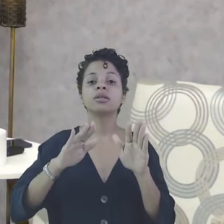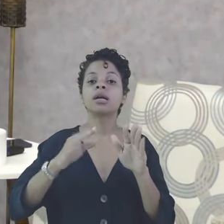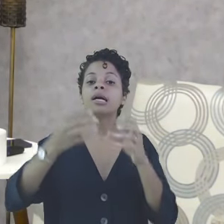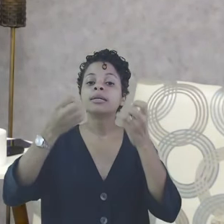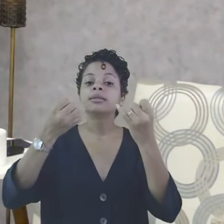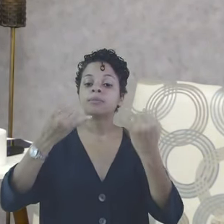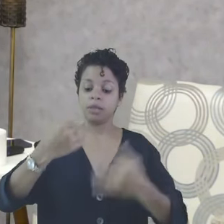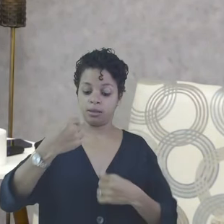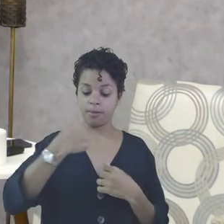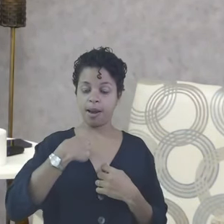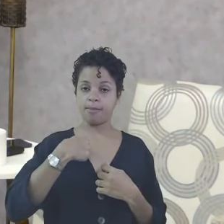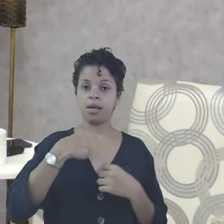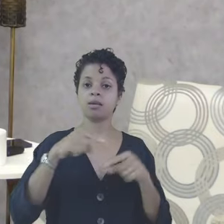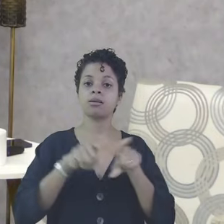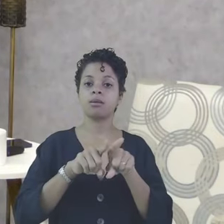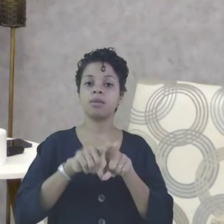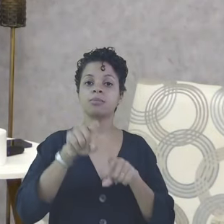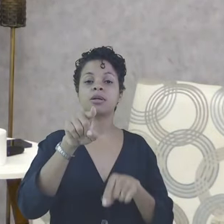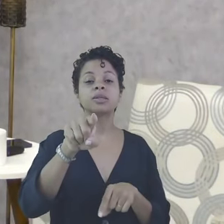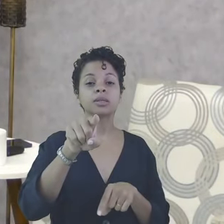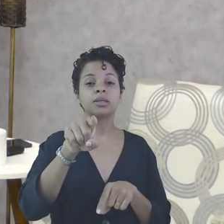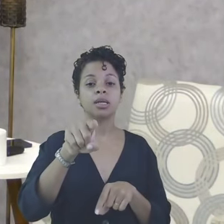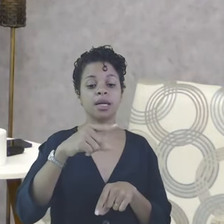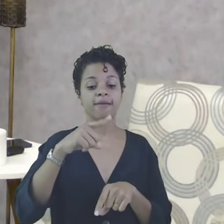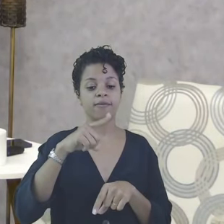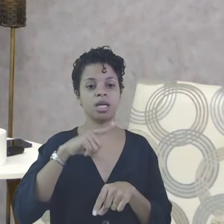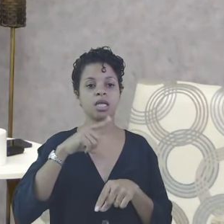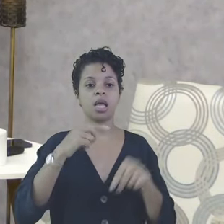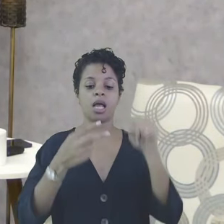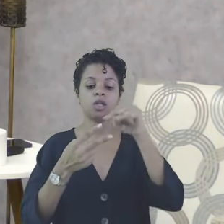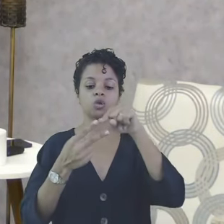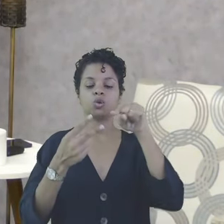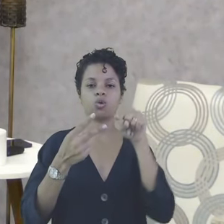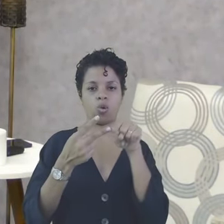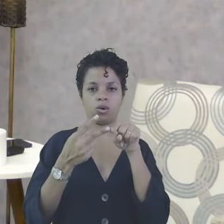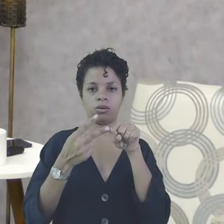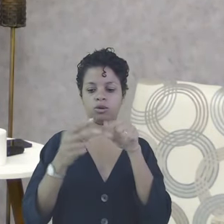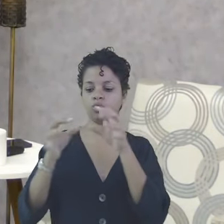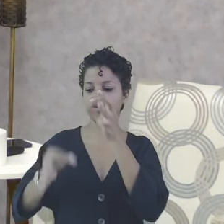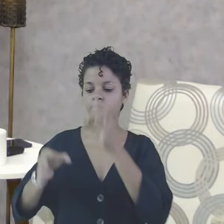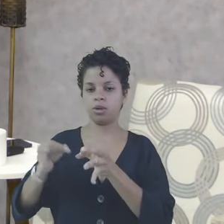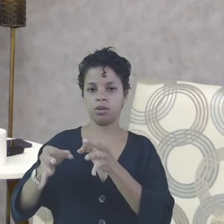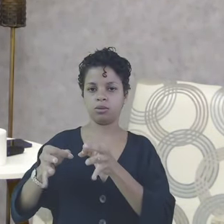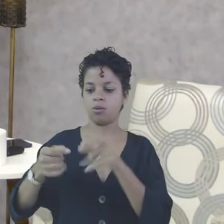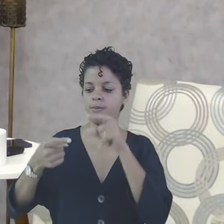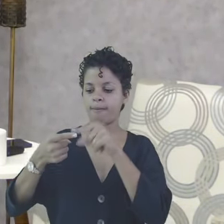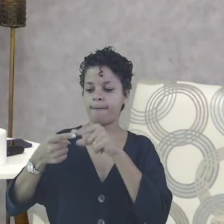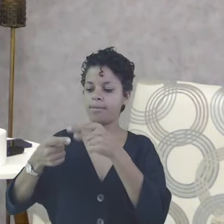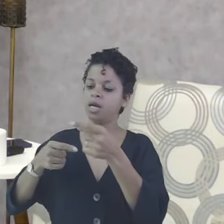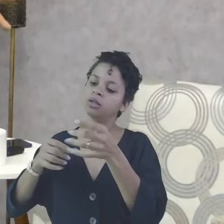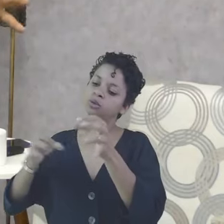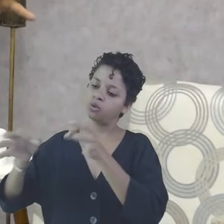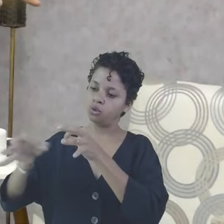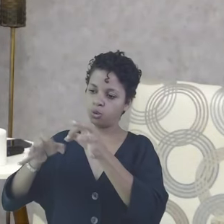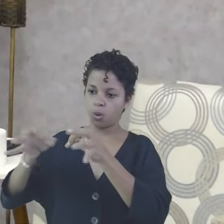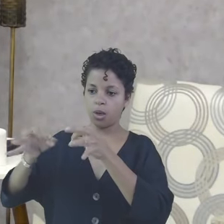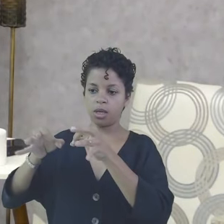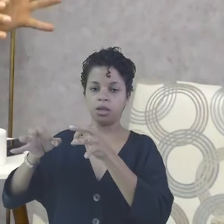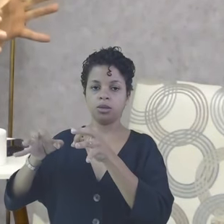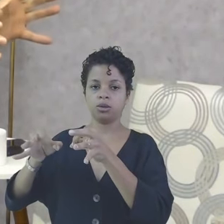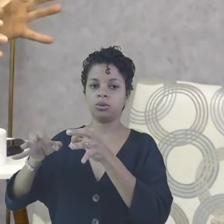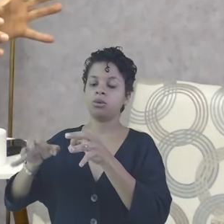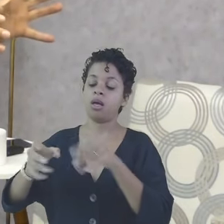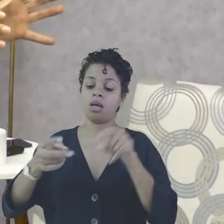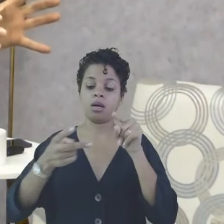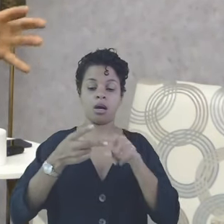mim e para você de um juízo antes do juízo final, onde Satanás, seus